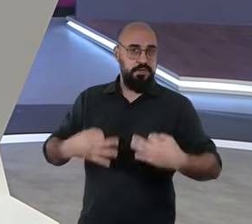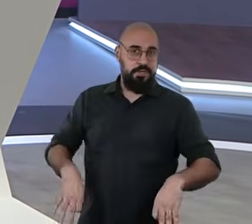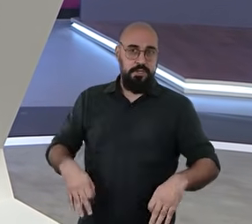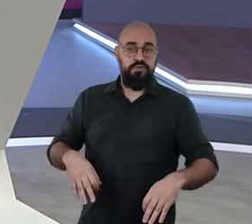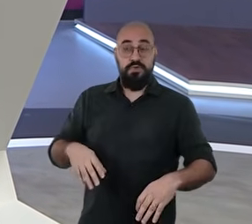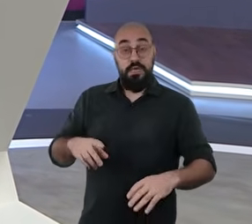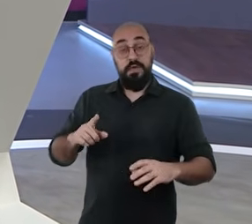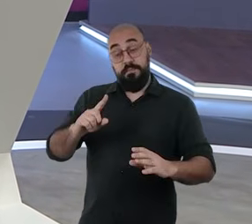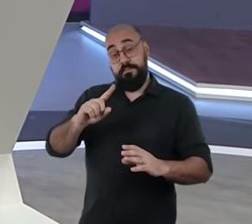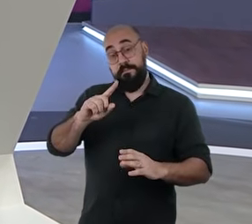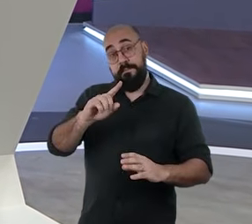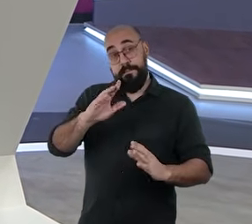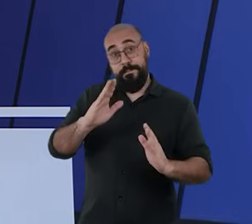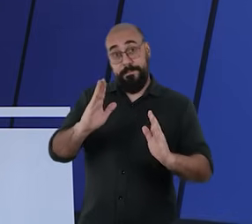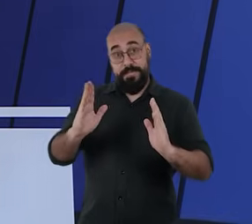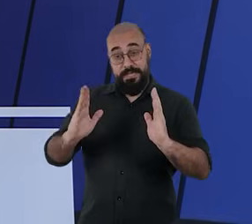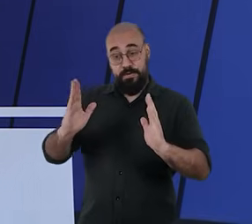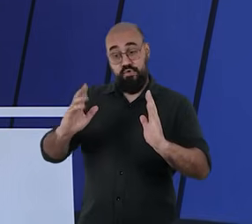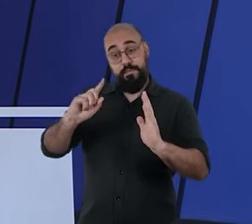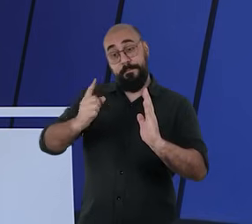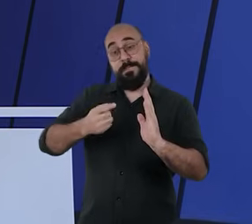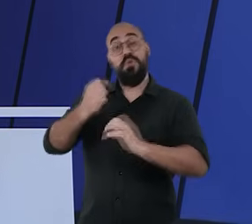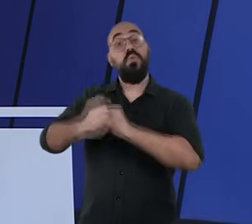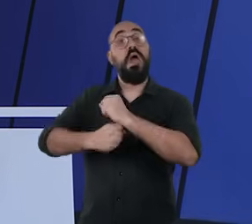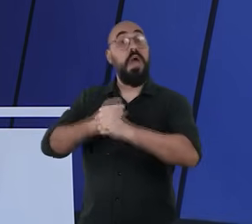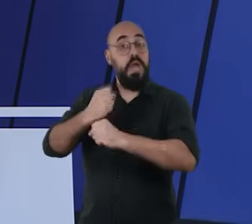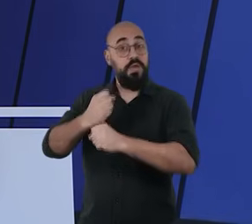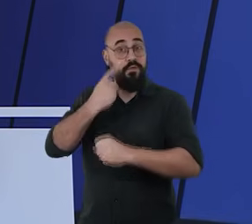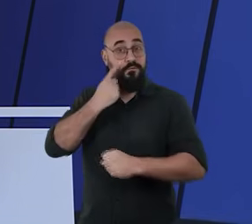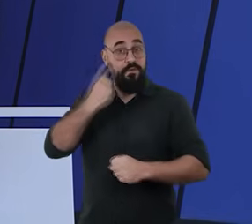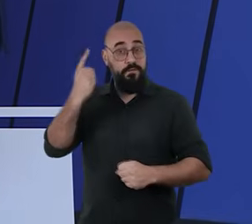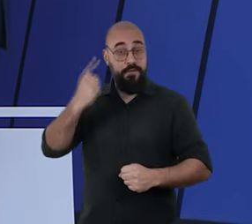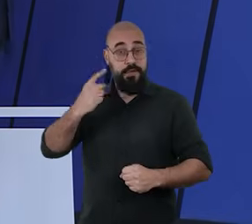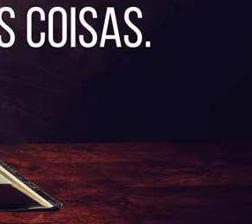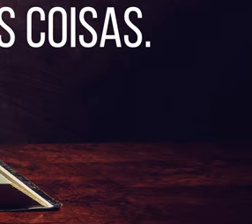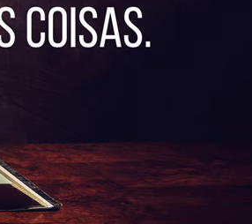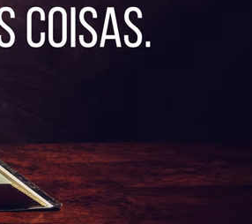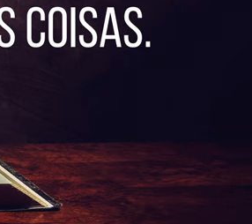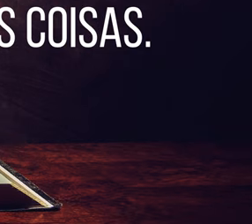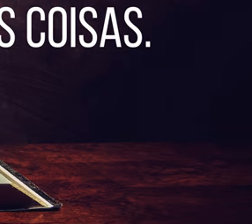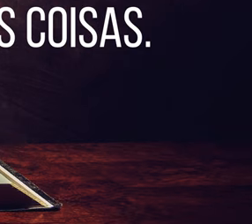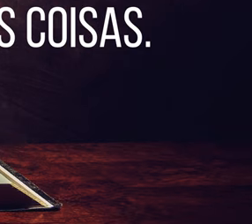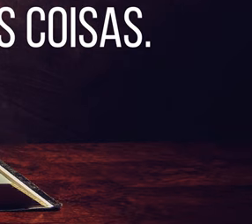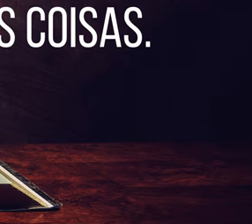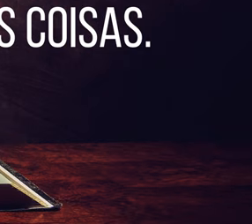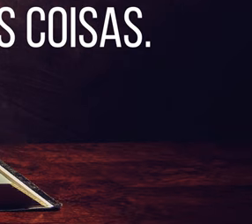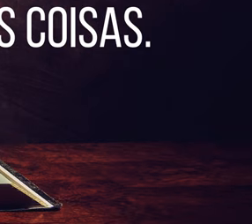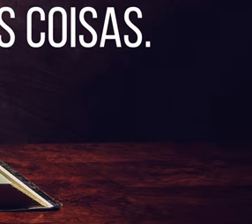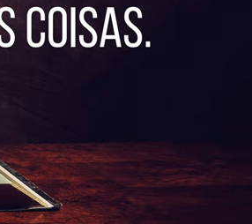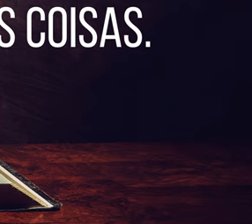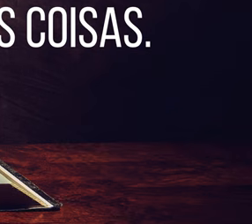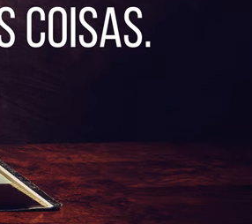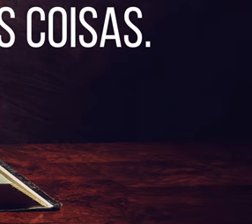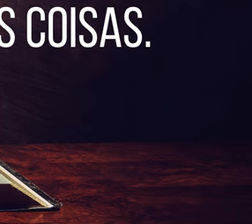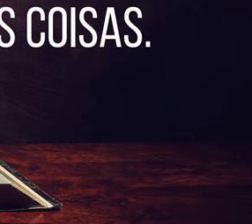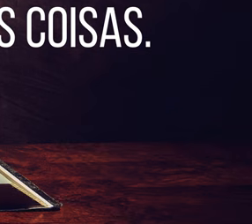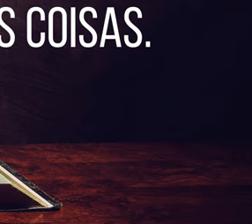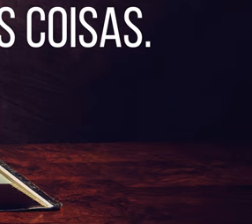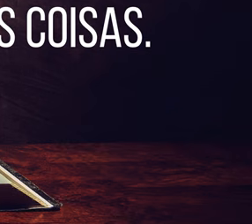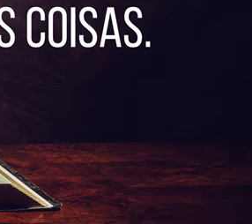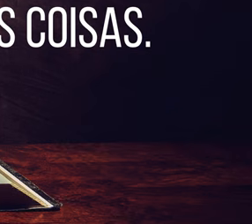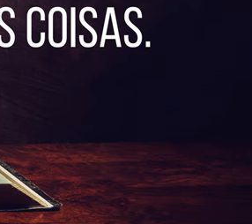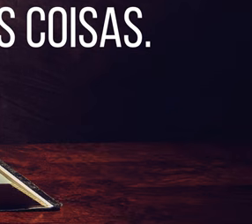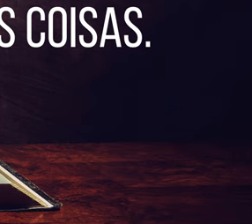anos. Veja o que diz a Bíblia. Venha comigo aqui a Filipenses 3:21. Ele transformará o nosso corpo de humilhação para